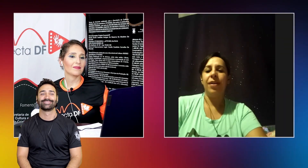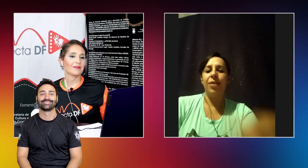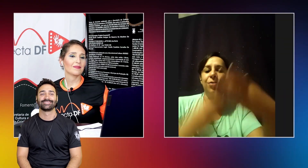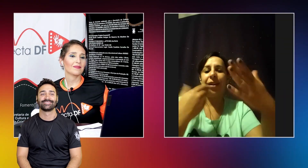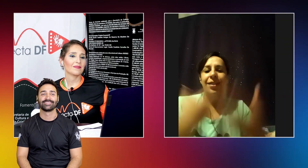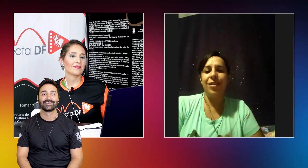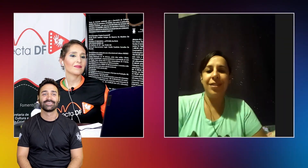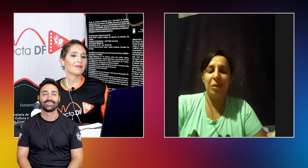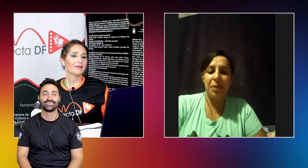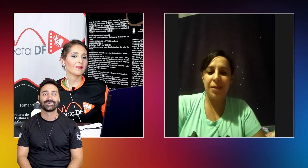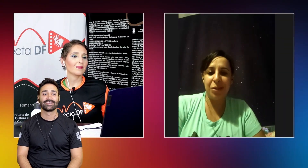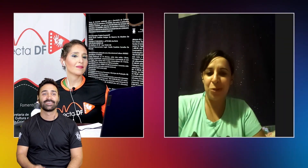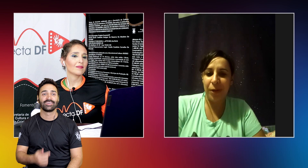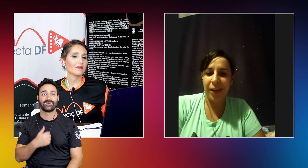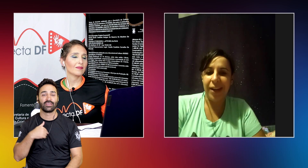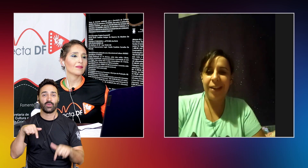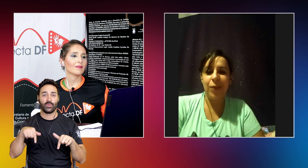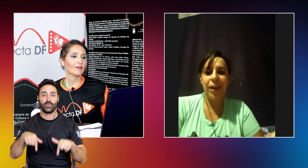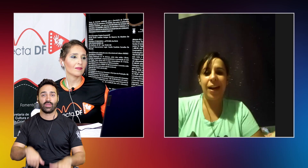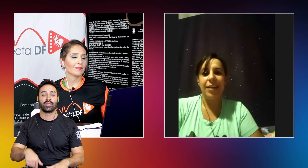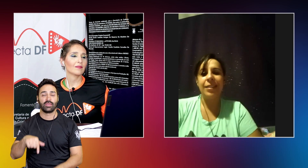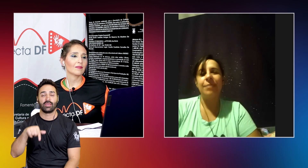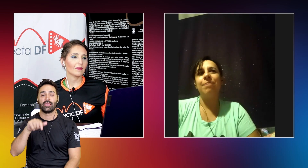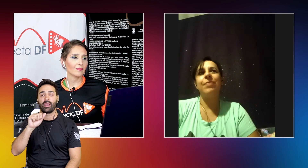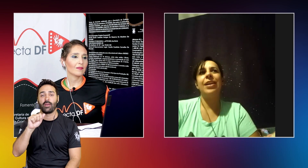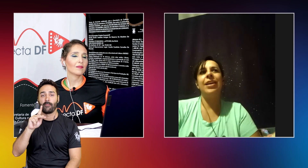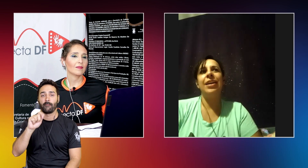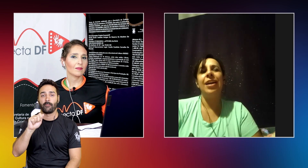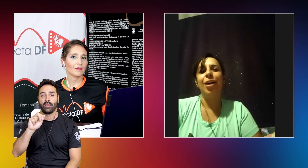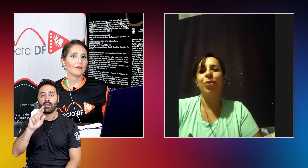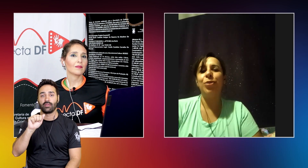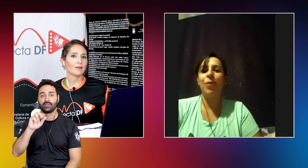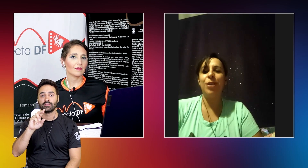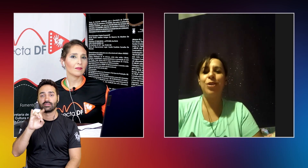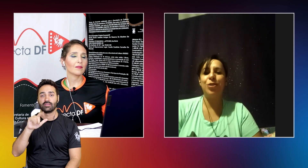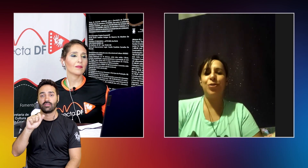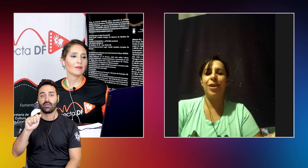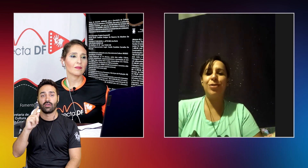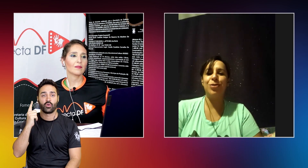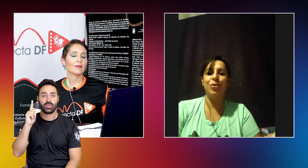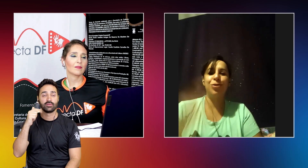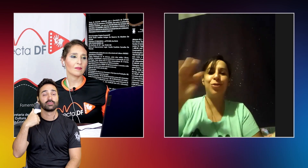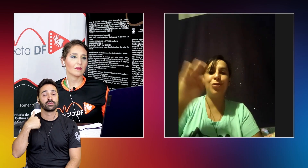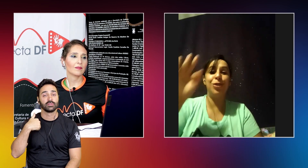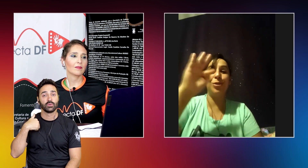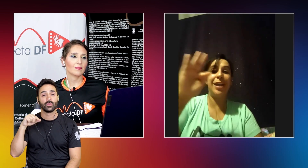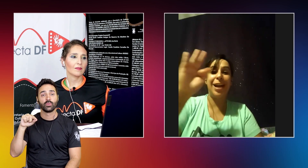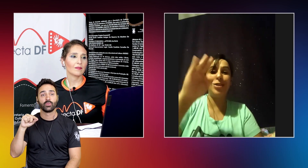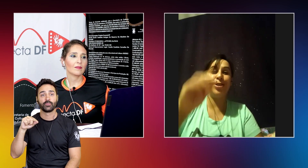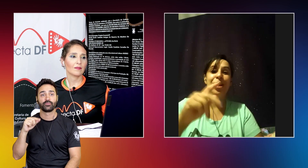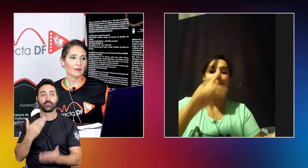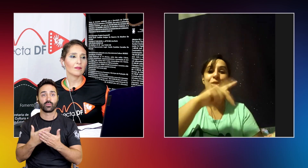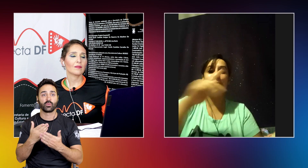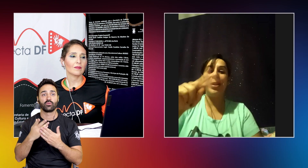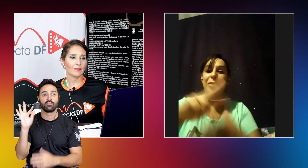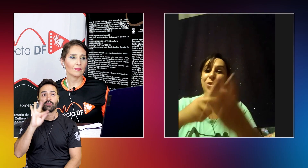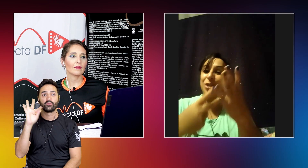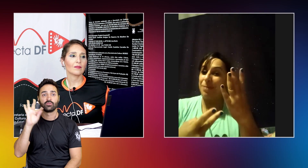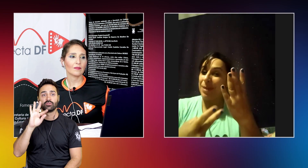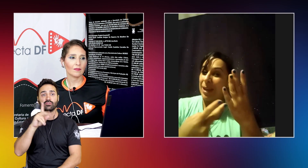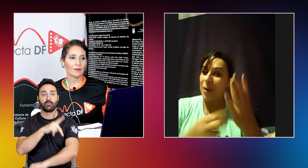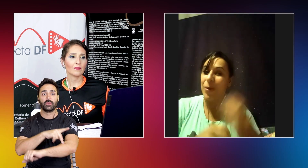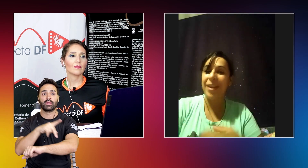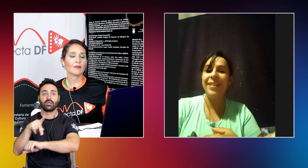Eu falo aqui de Aparecida de Goiânia, Goiás, né? Atualmente eu faço faculdade de